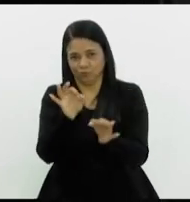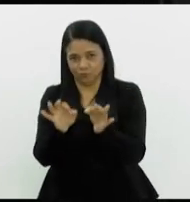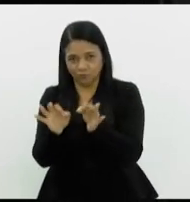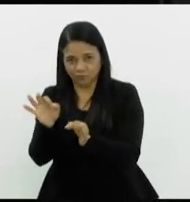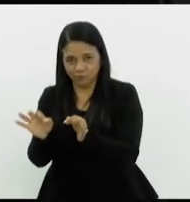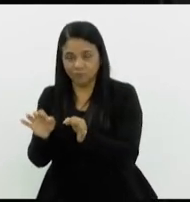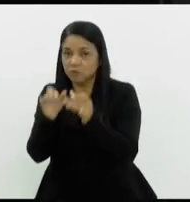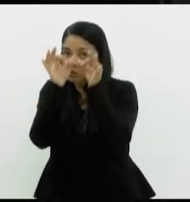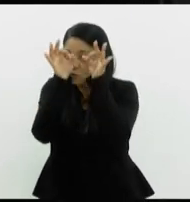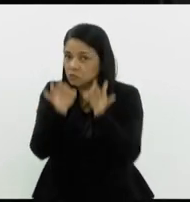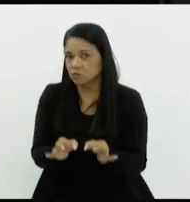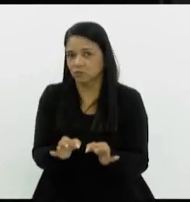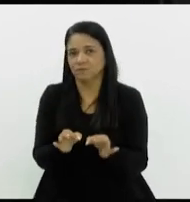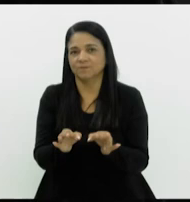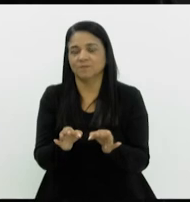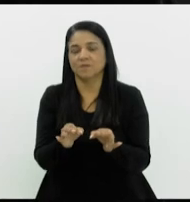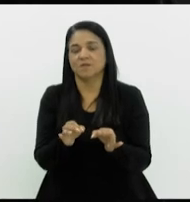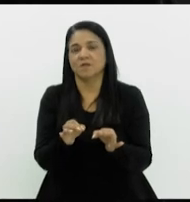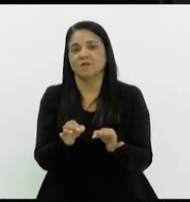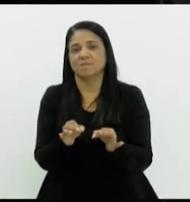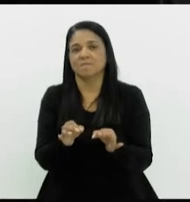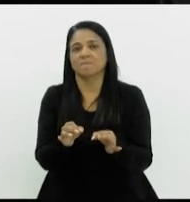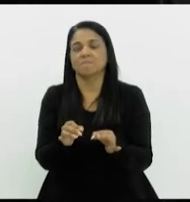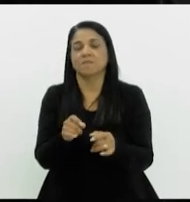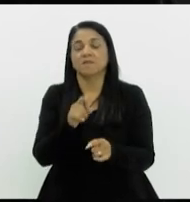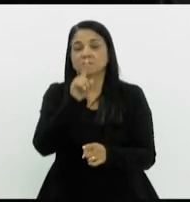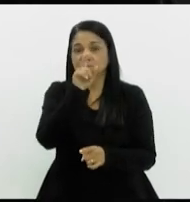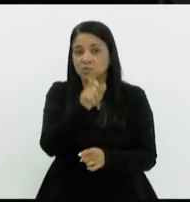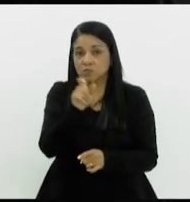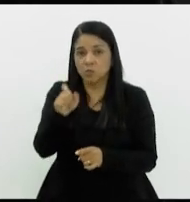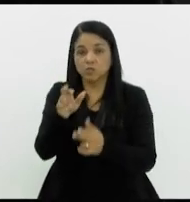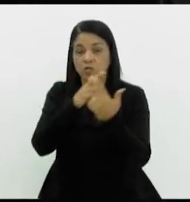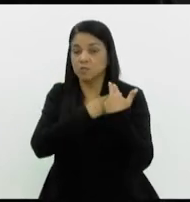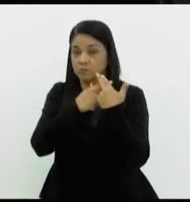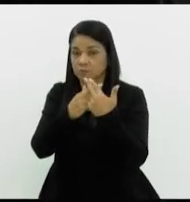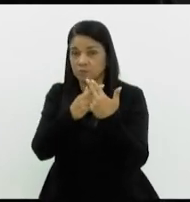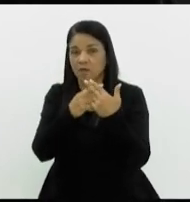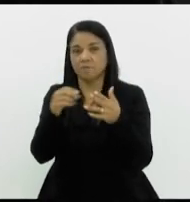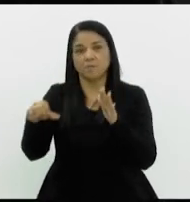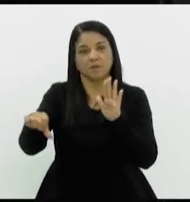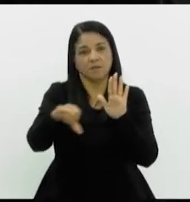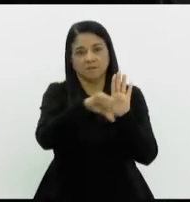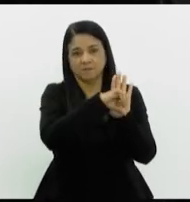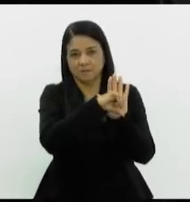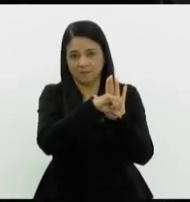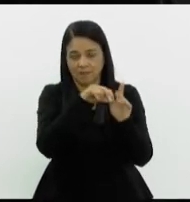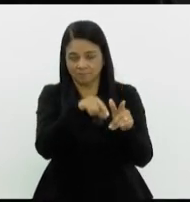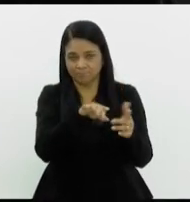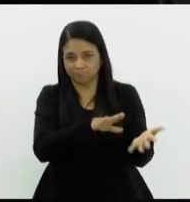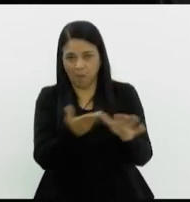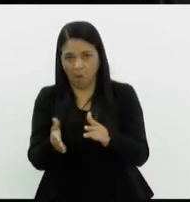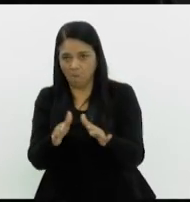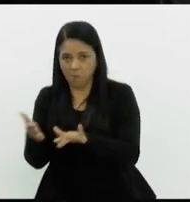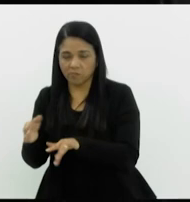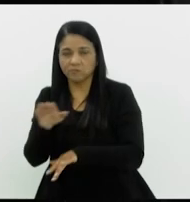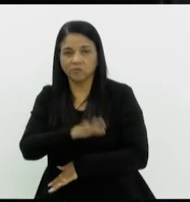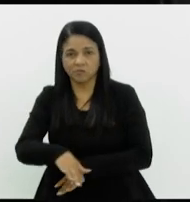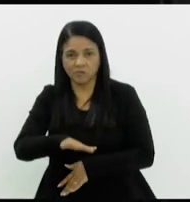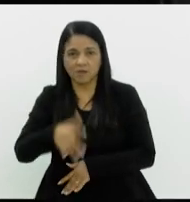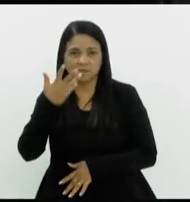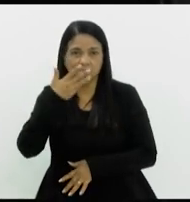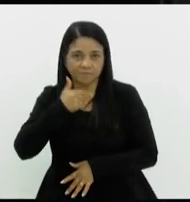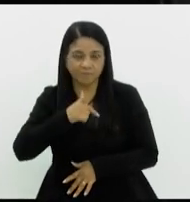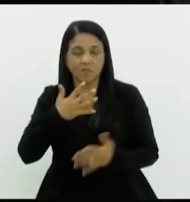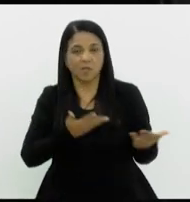sobre aqueles e aquelas que devem ser responsabilizados diante do assassinato de crianças e adolescentes no âmbito do Estado do Rio de Janeiro